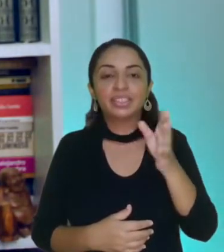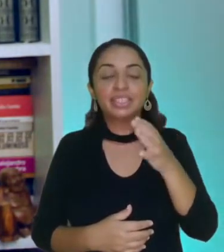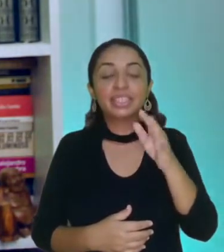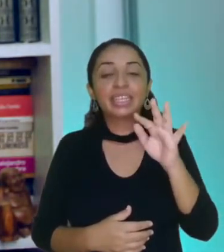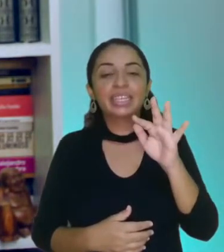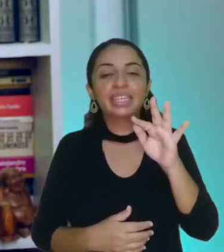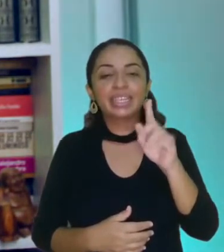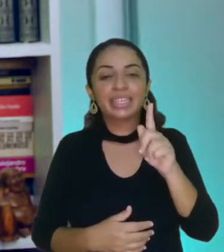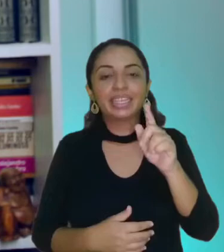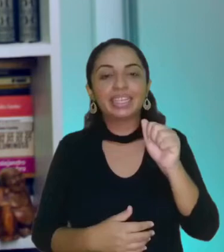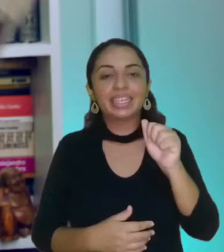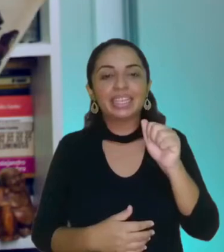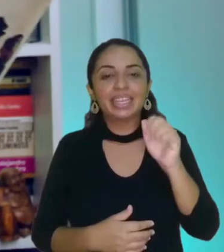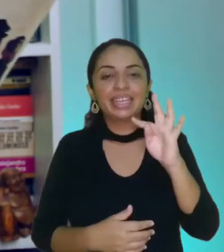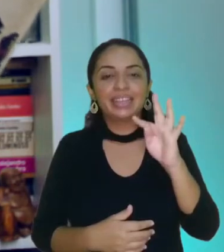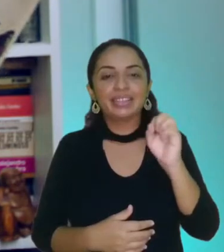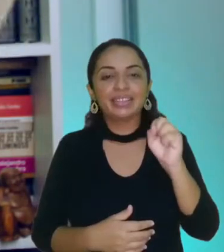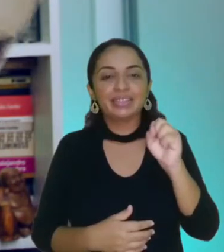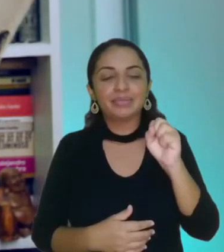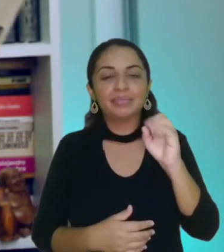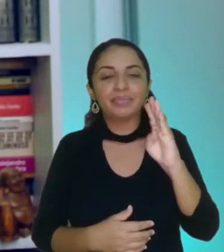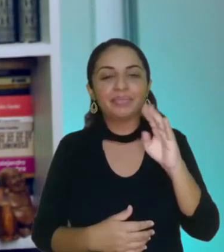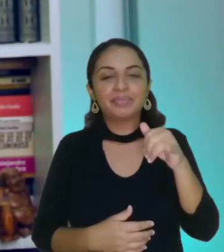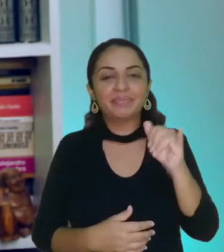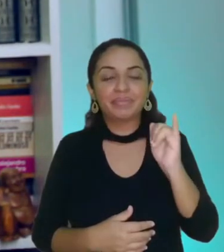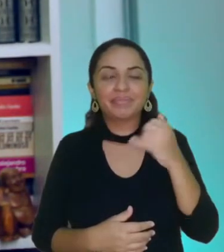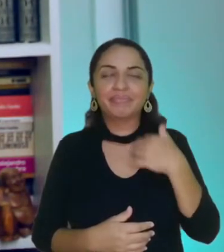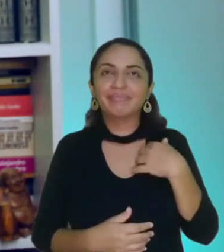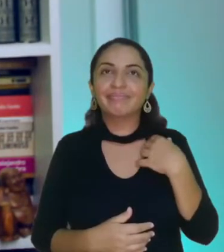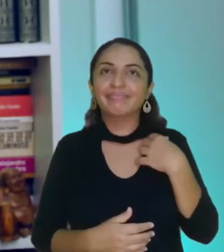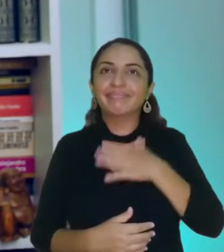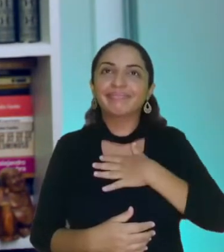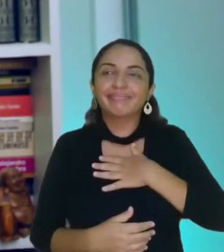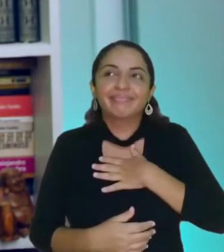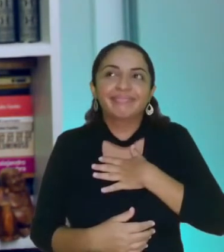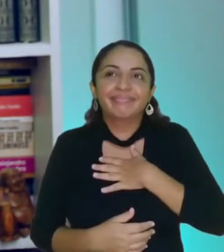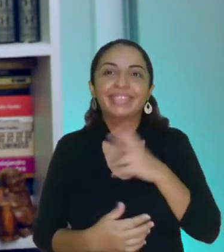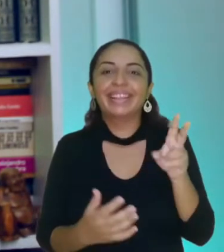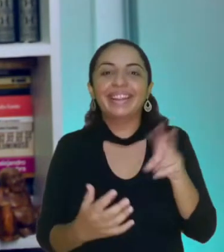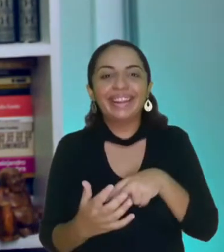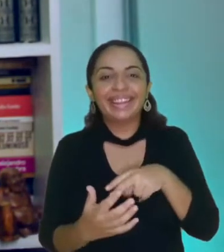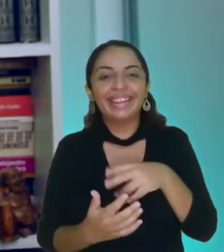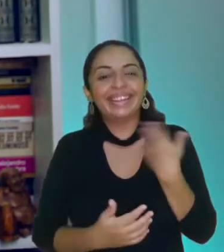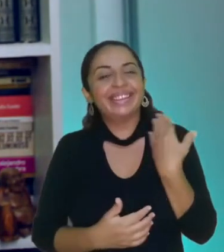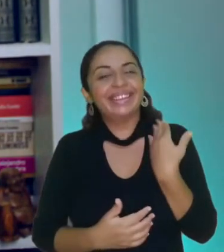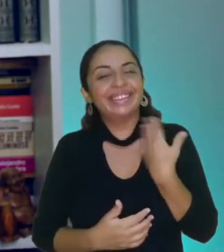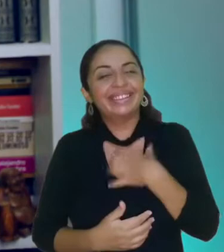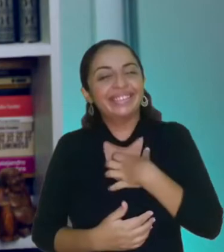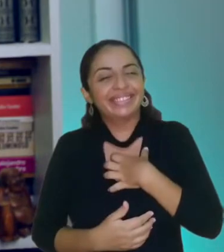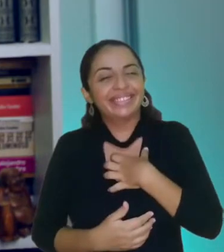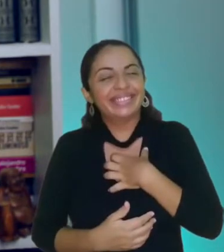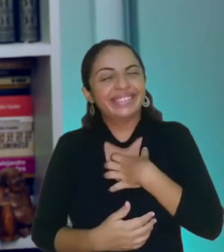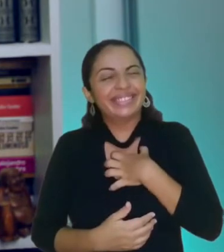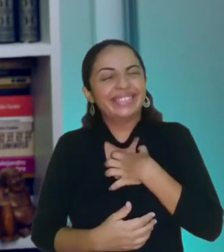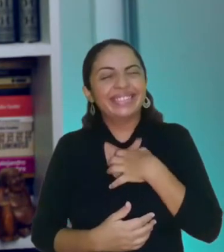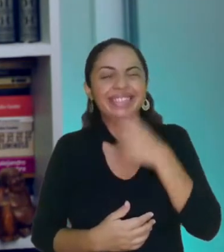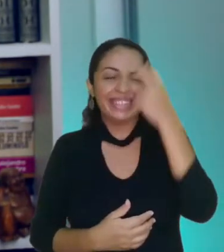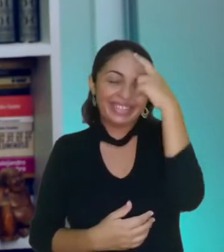eu li nessa edição. Caramba, me veio um sentimento de nostalgia aqui com esse livro do Fitzgerald.